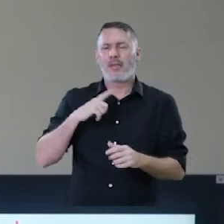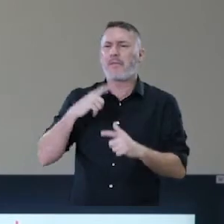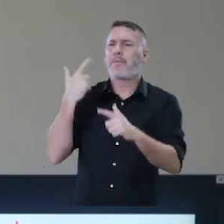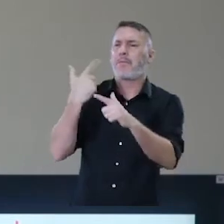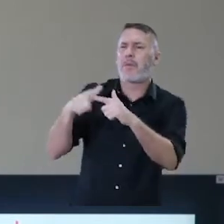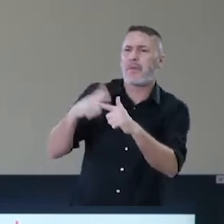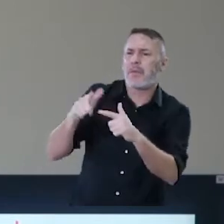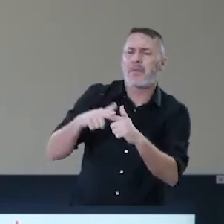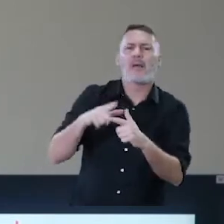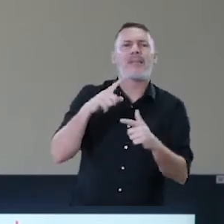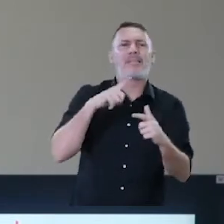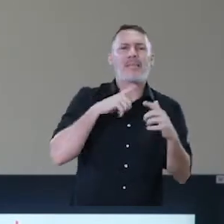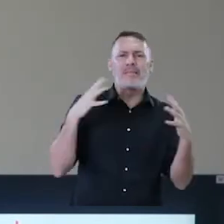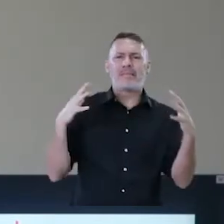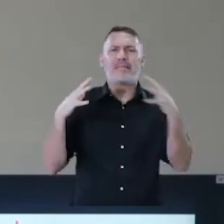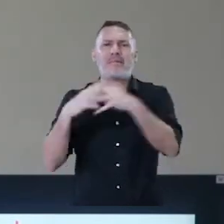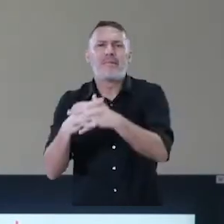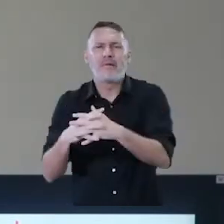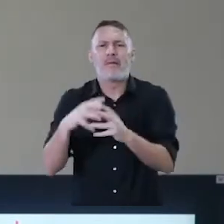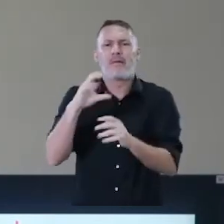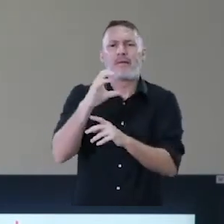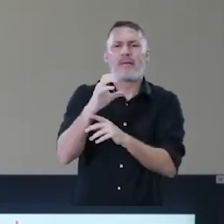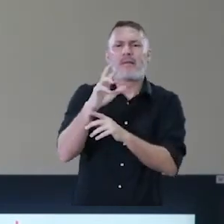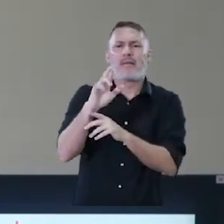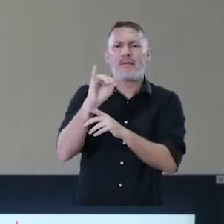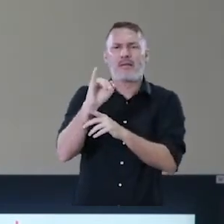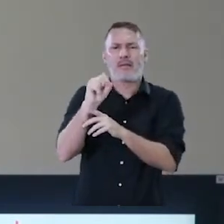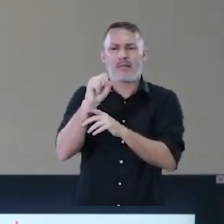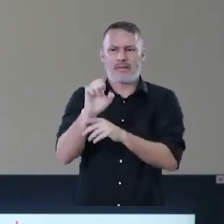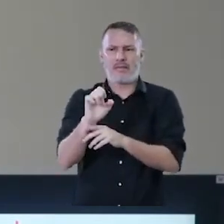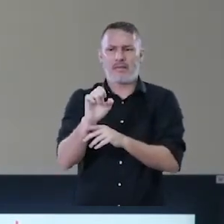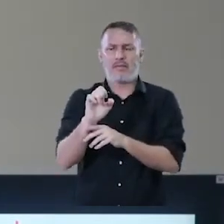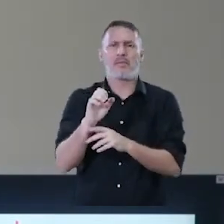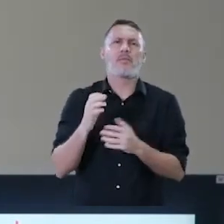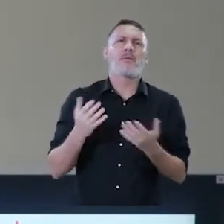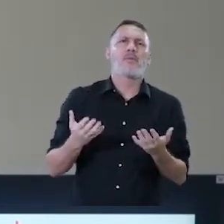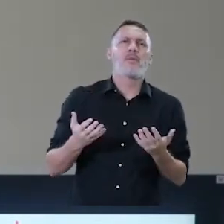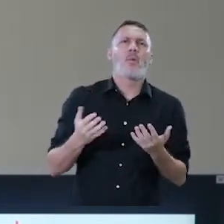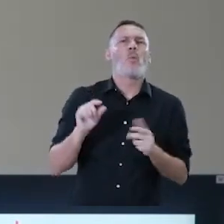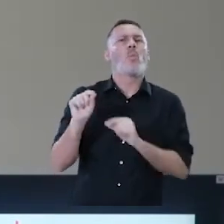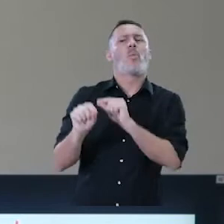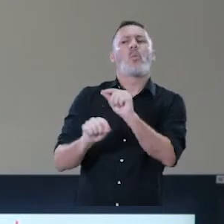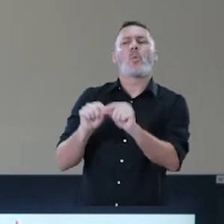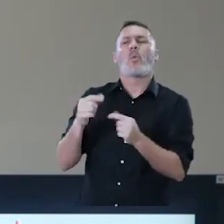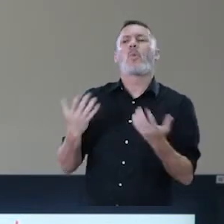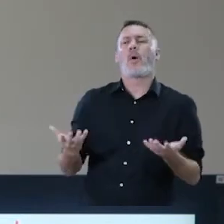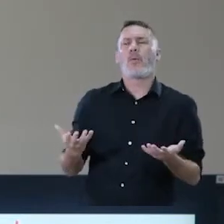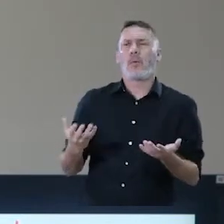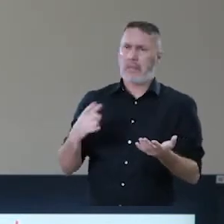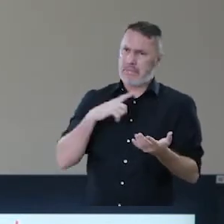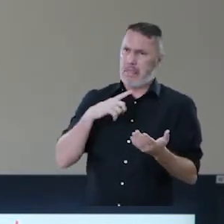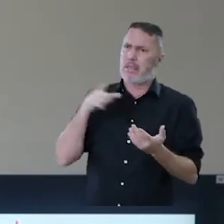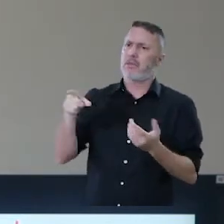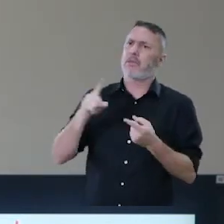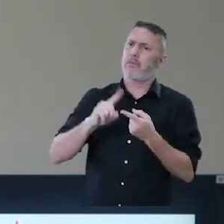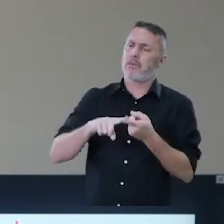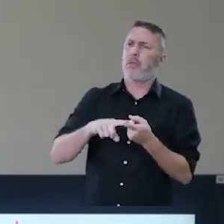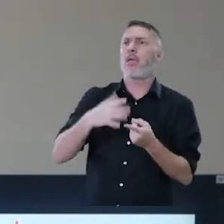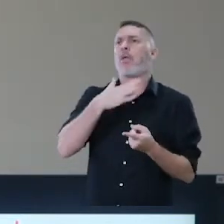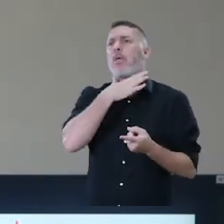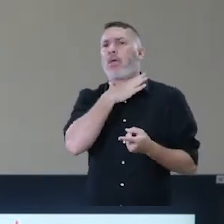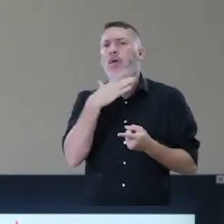em crise? Você já pensou que crise é essa? Começa a fotografar aí. Eu tenho